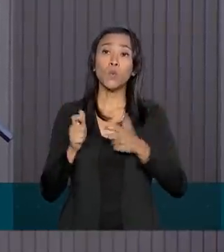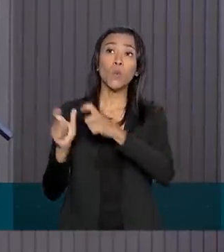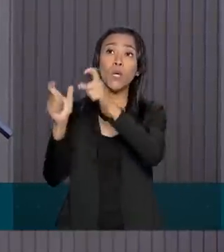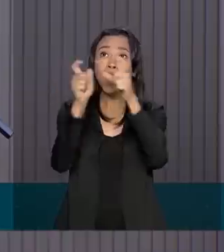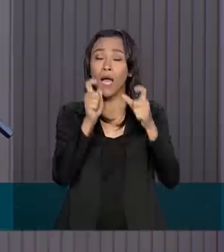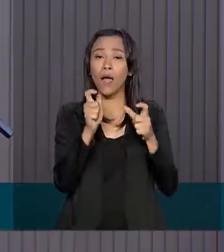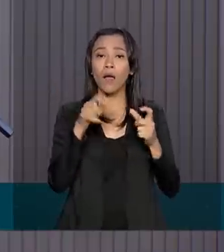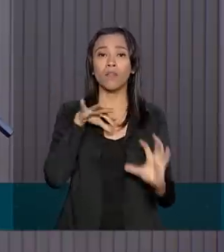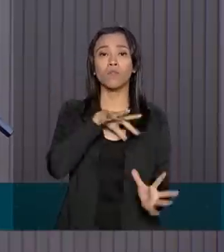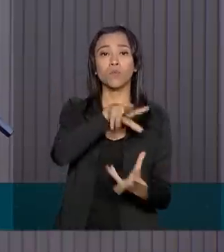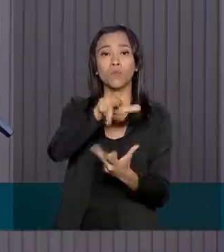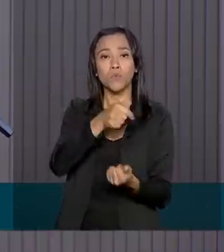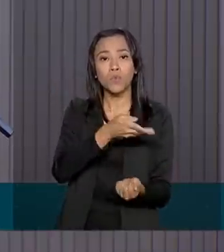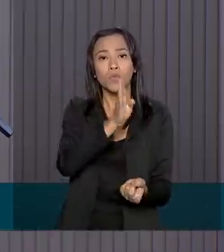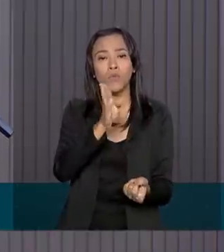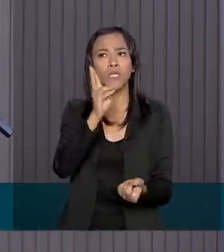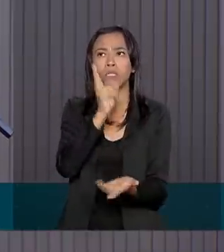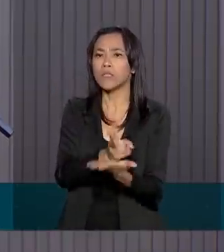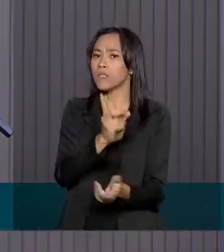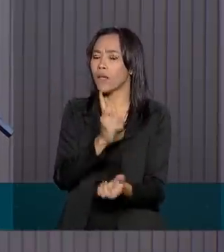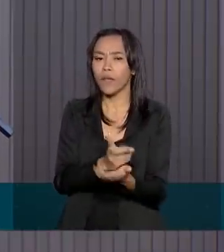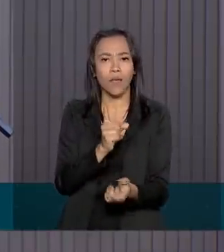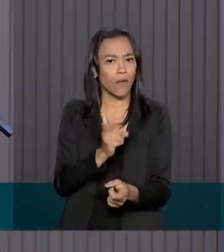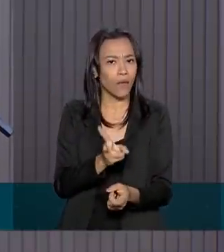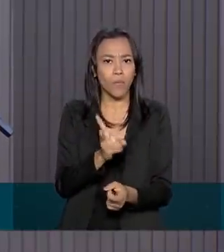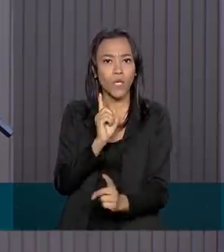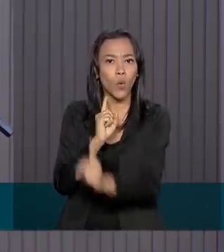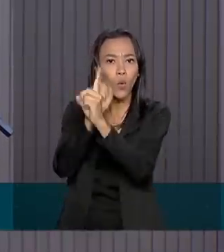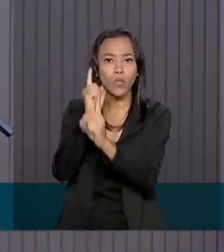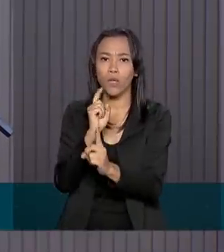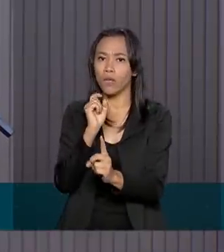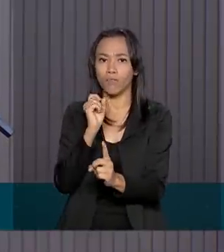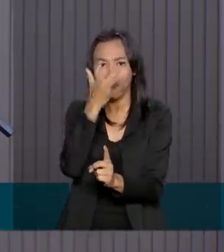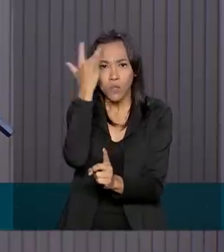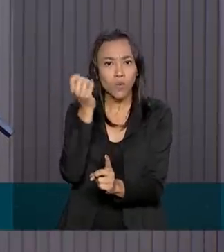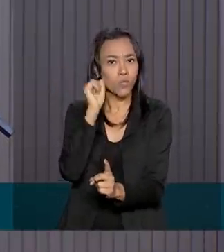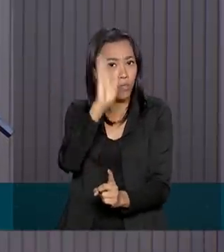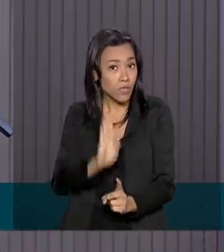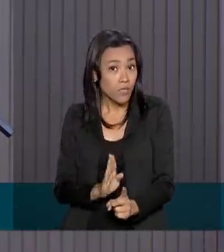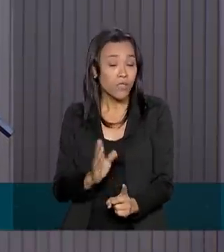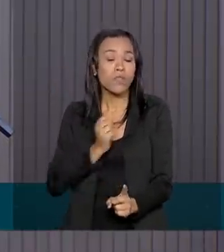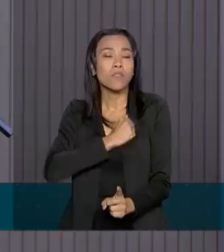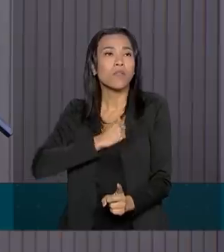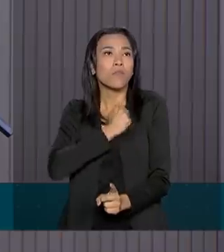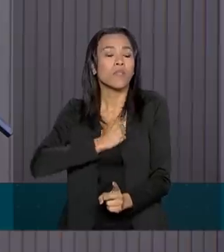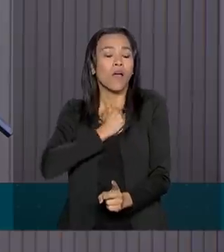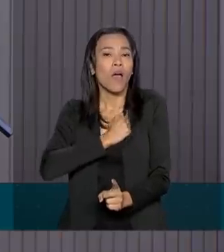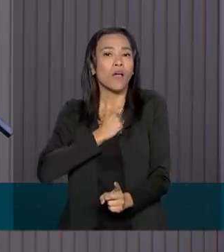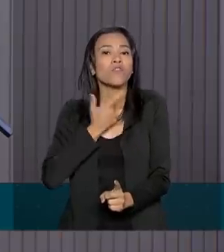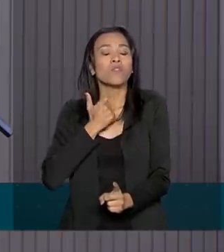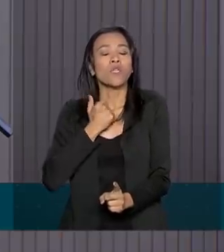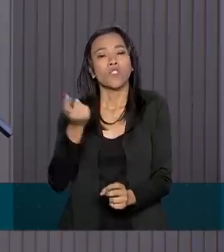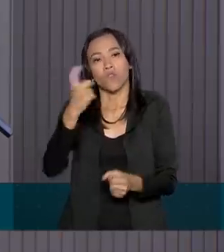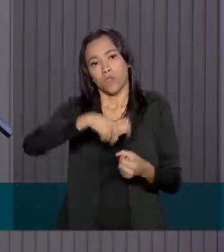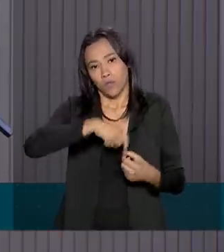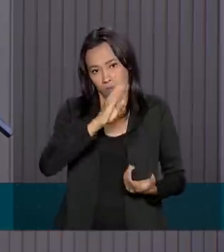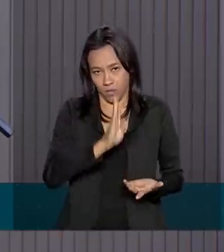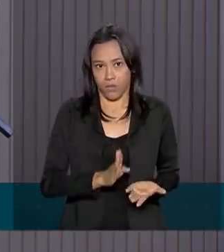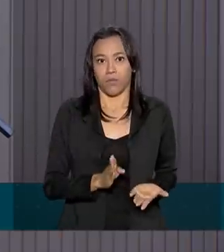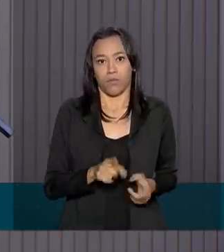mundo, sempre encontrei brasileiros. Muitos com a saudade muito grande de voltar ao nosso país.